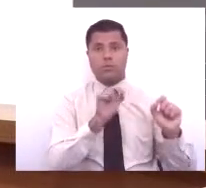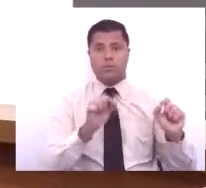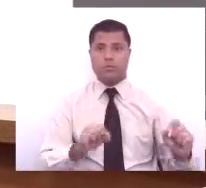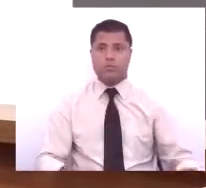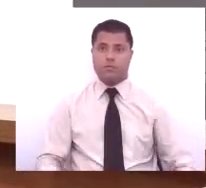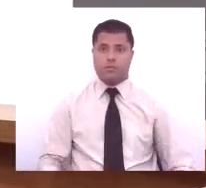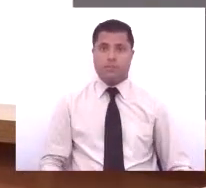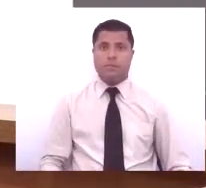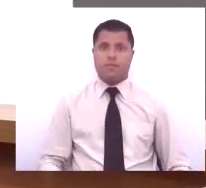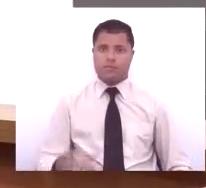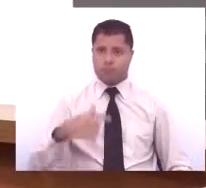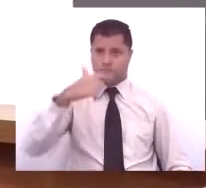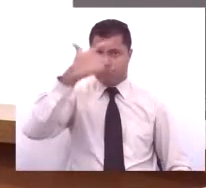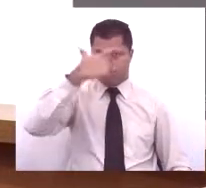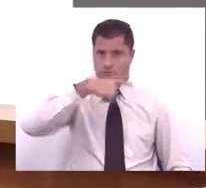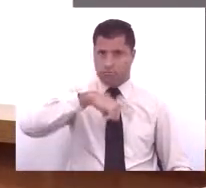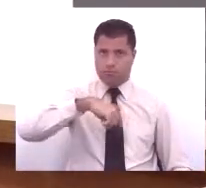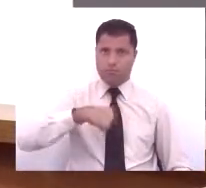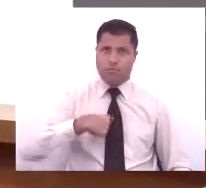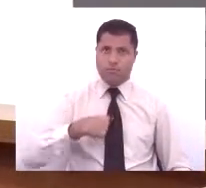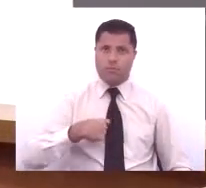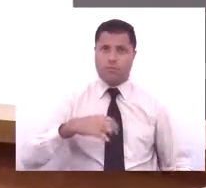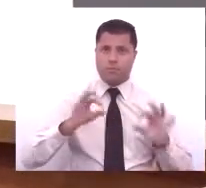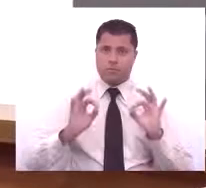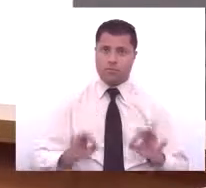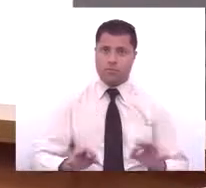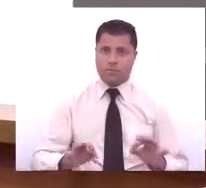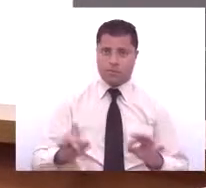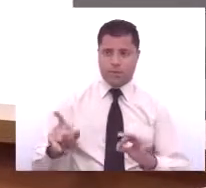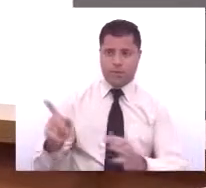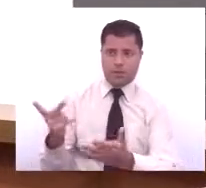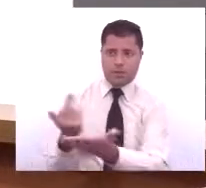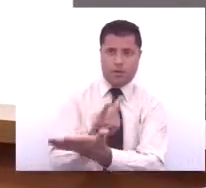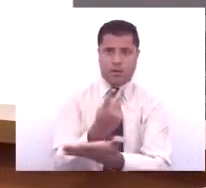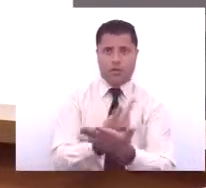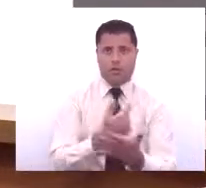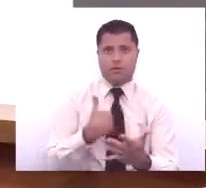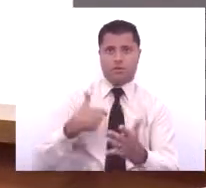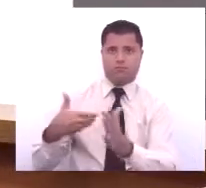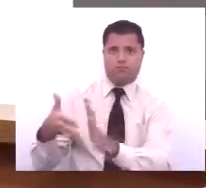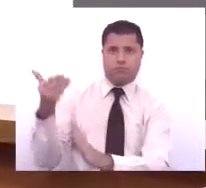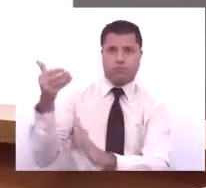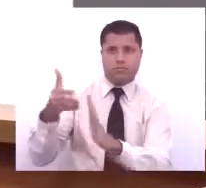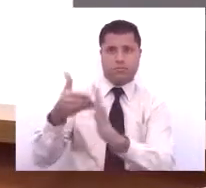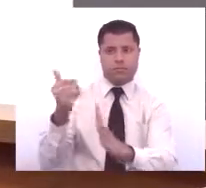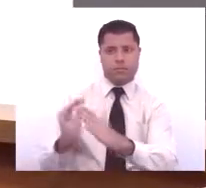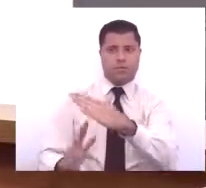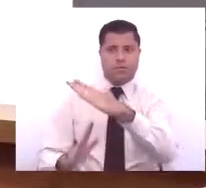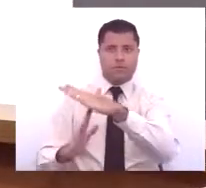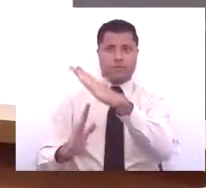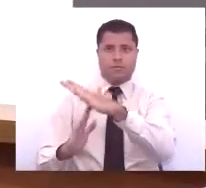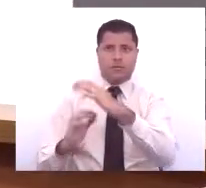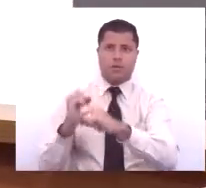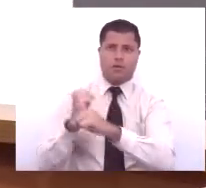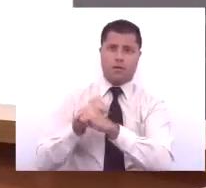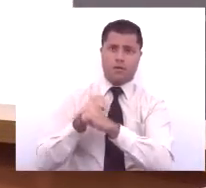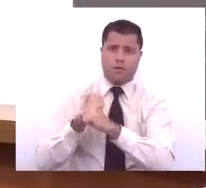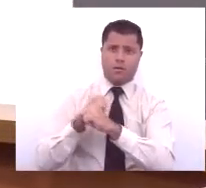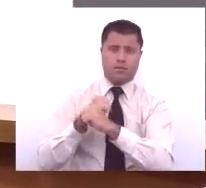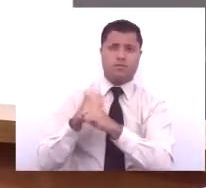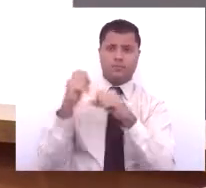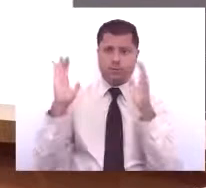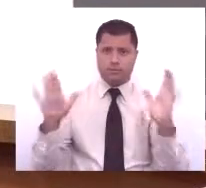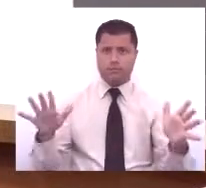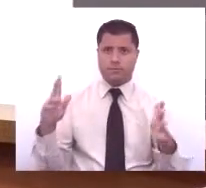este parlamentar suspendeu uma irregularidade que vinha há meses, há ano,